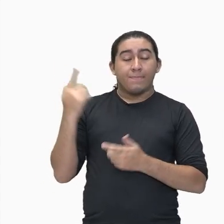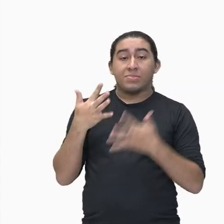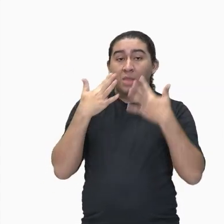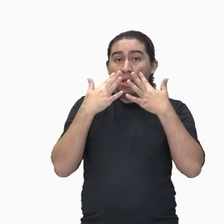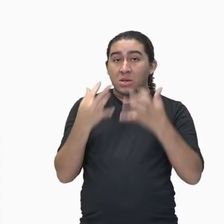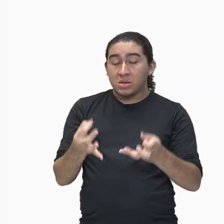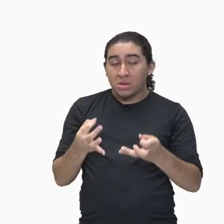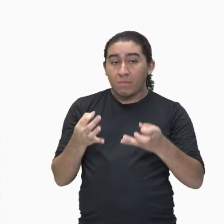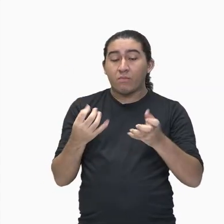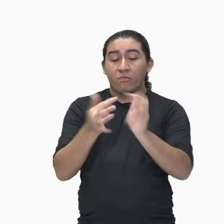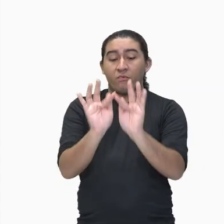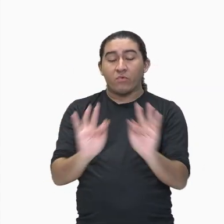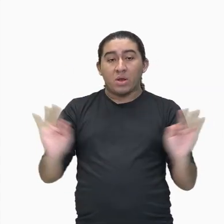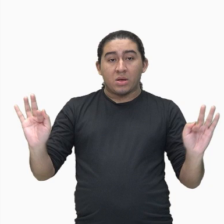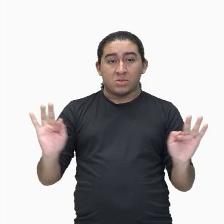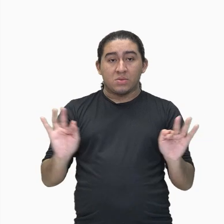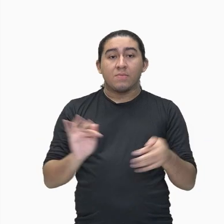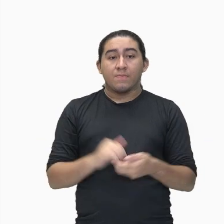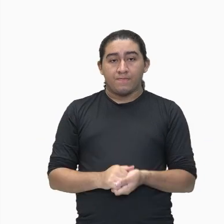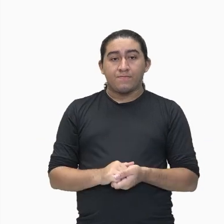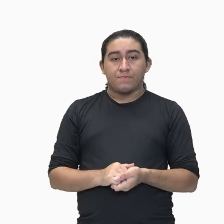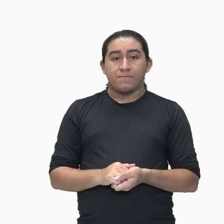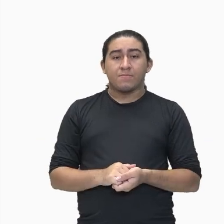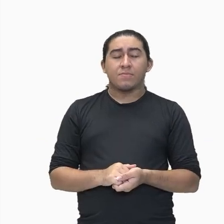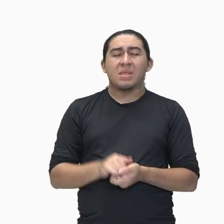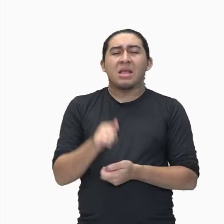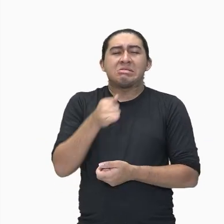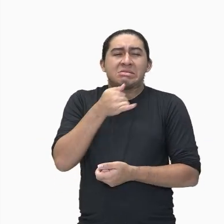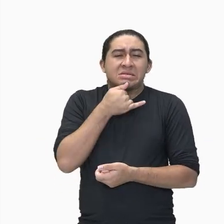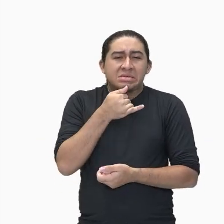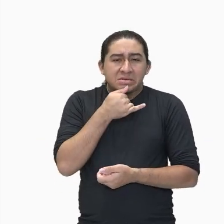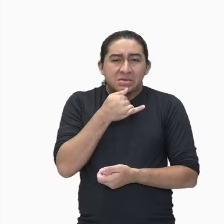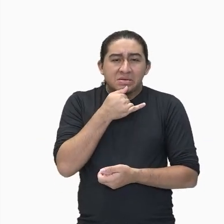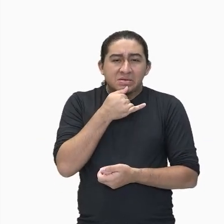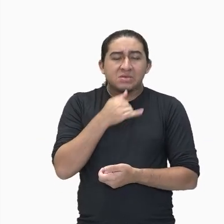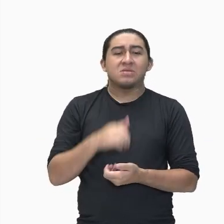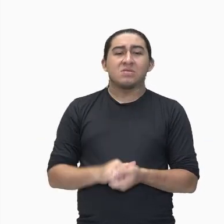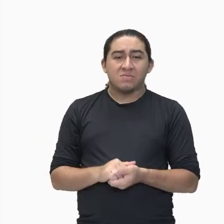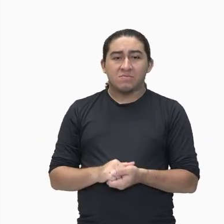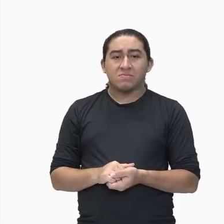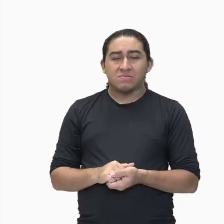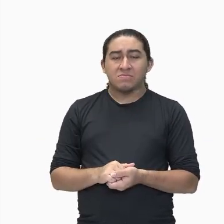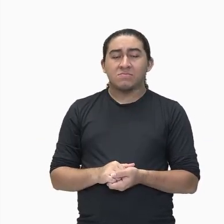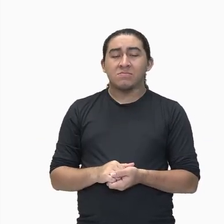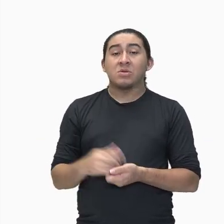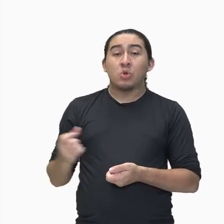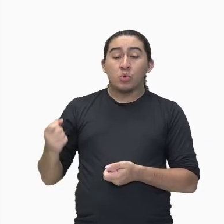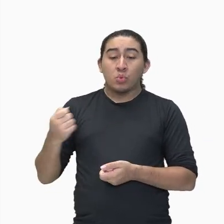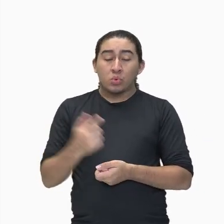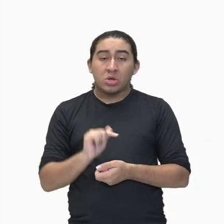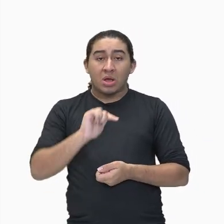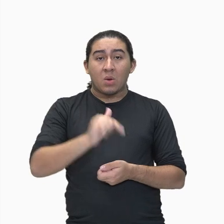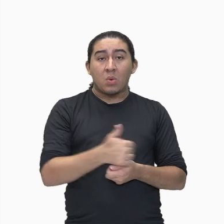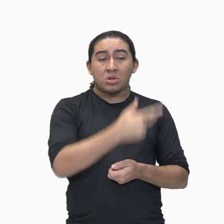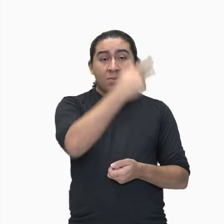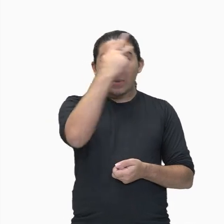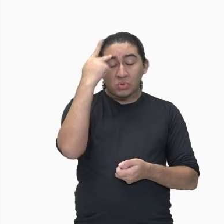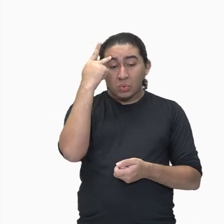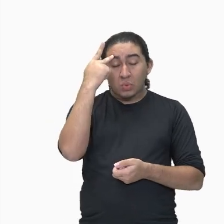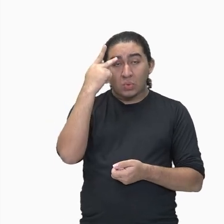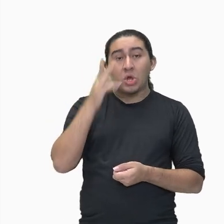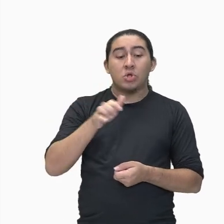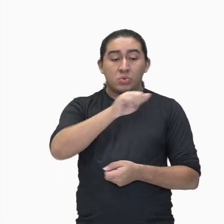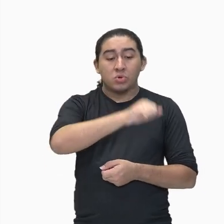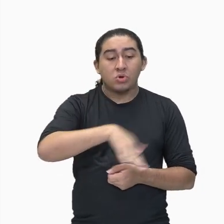Observe aqui as frases. Estava tão sem graça quanto a top model na passarela. Veja que aí